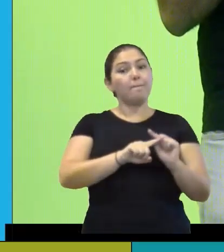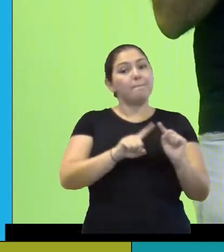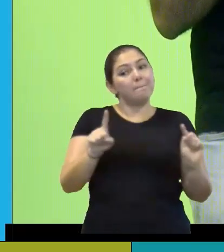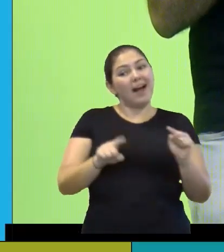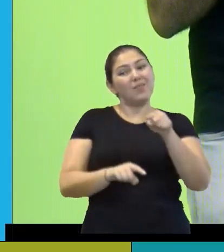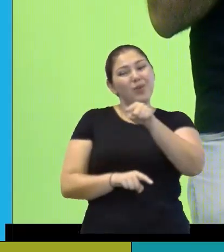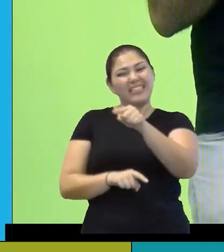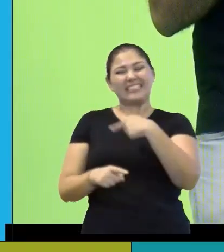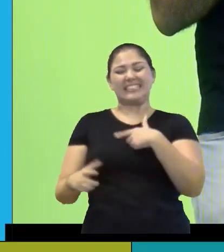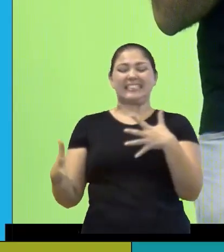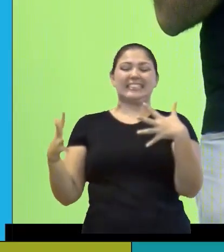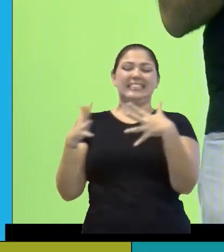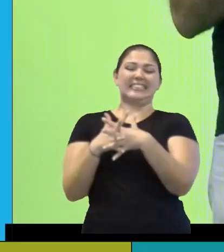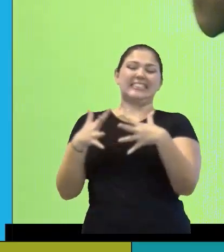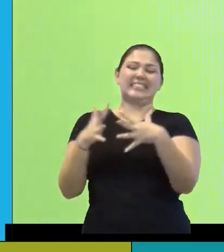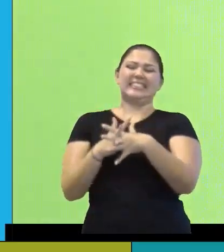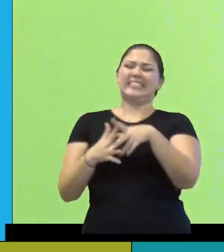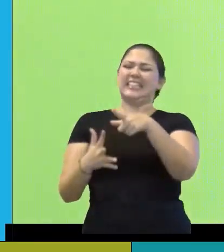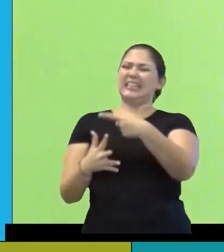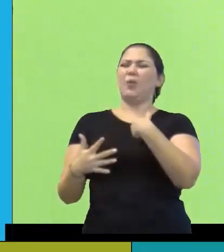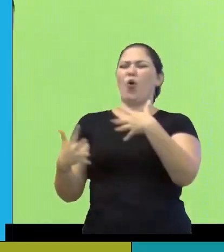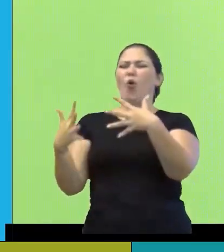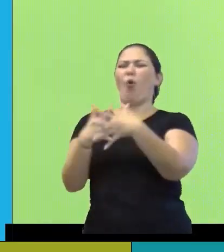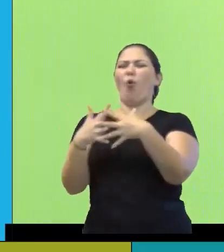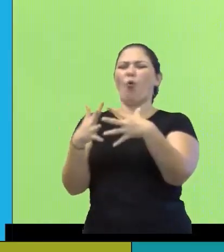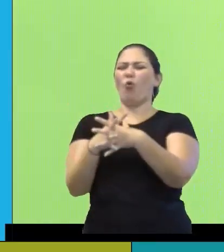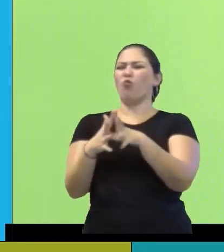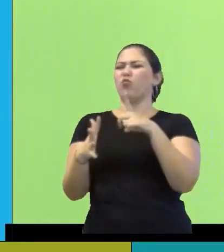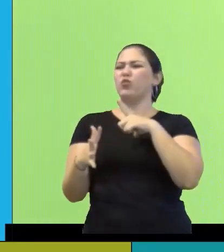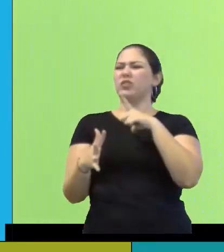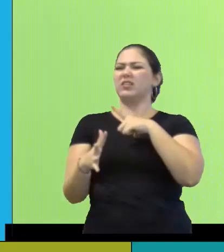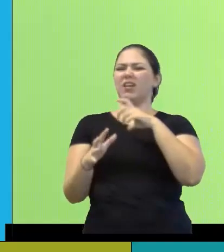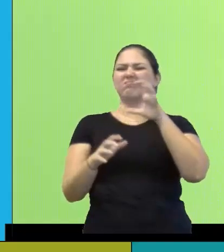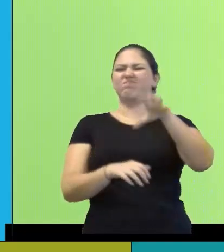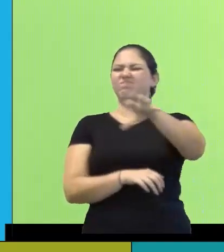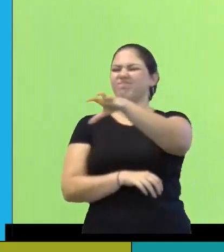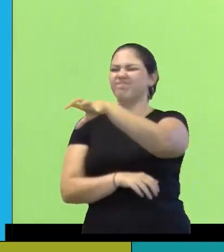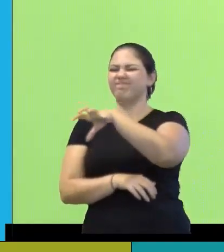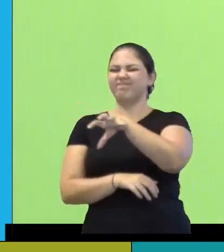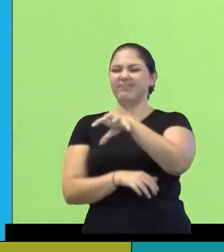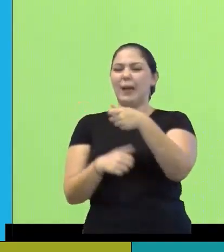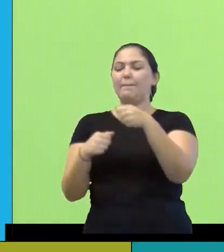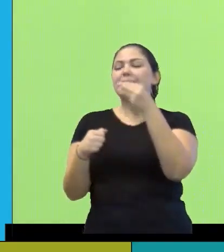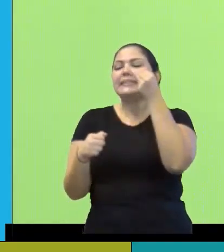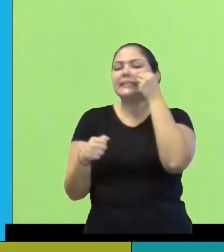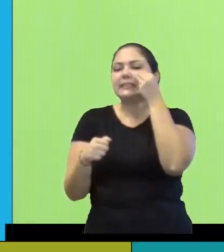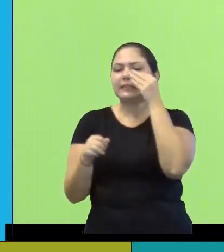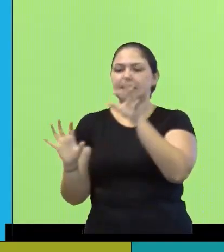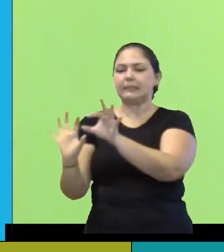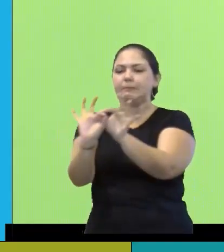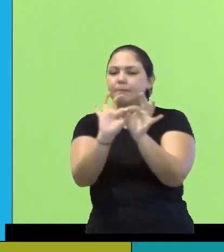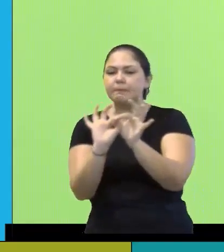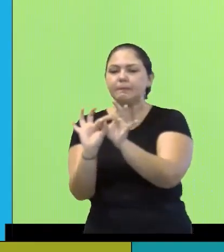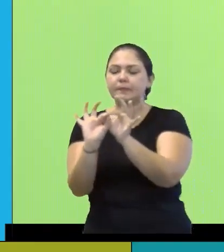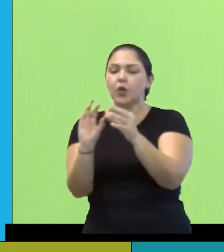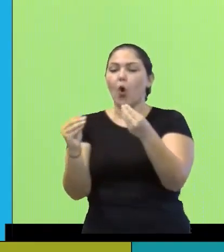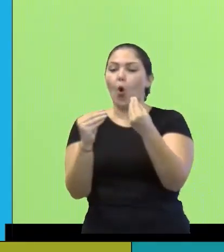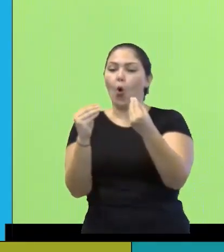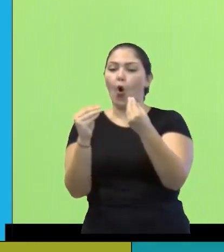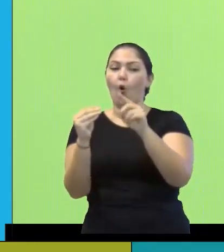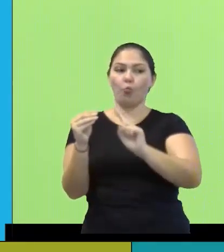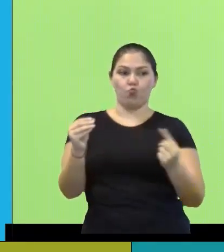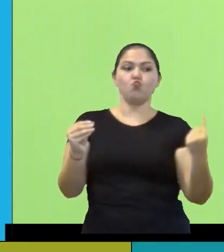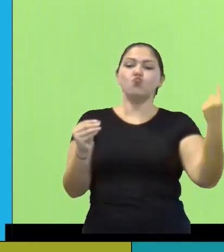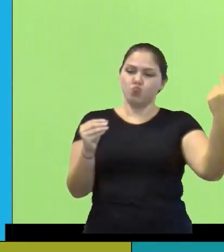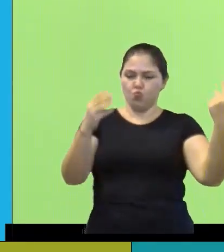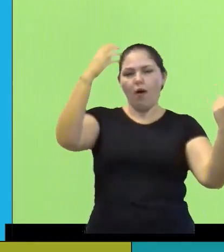outra saída. Essa é a única saída que eu enxergo. Então só há uma única maneira, que é através do